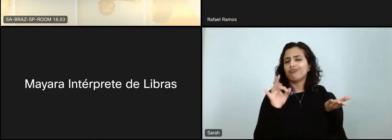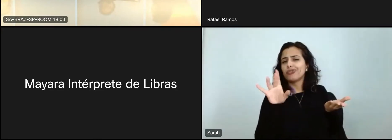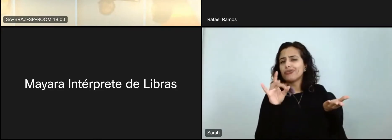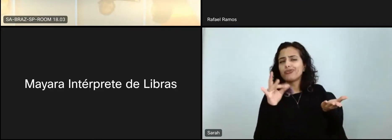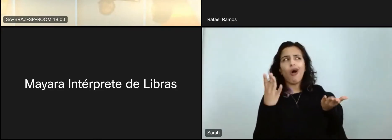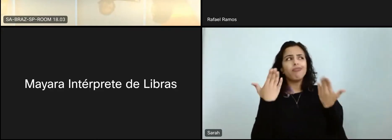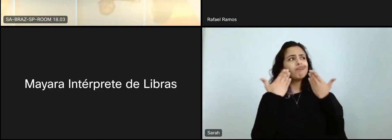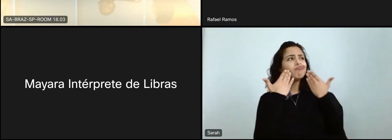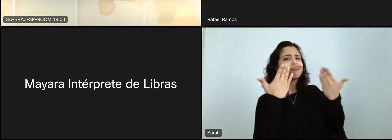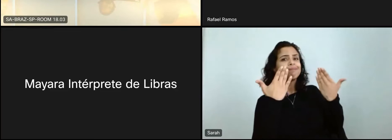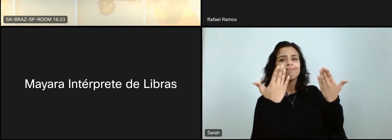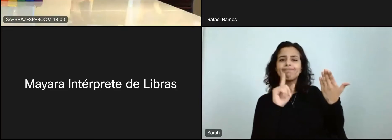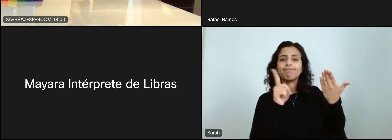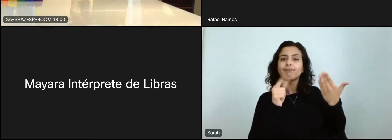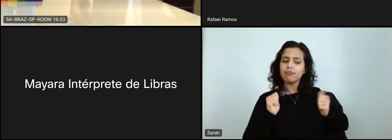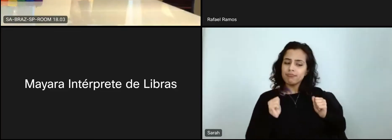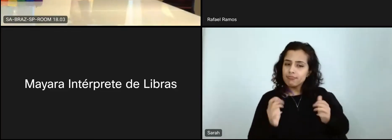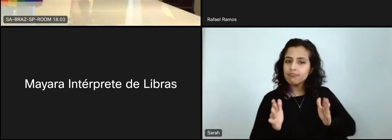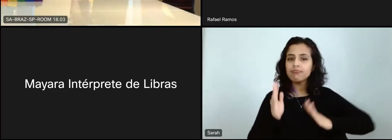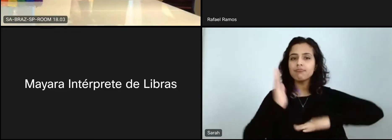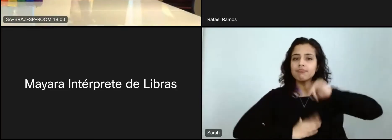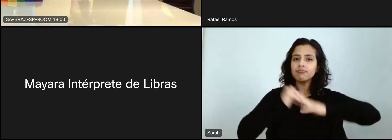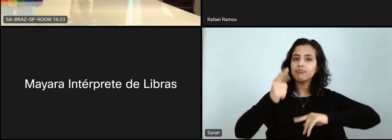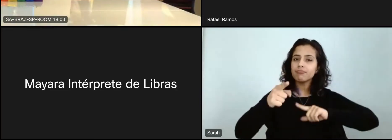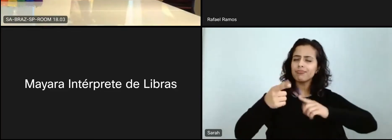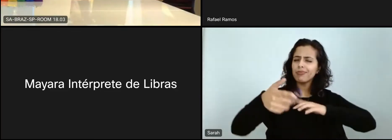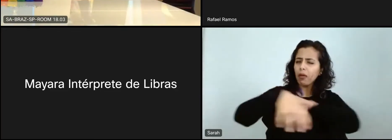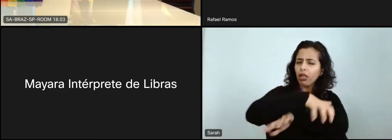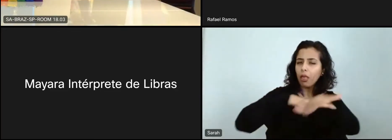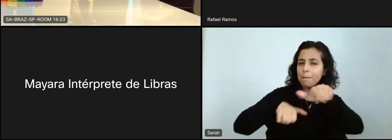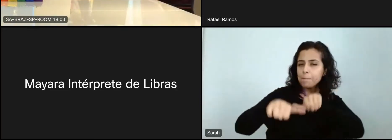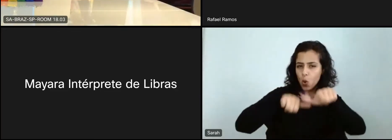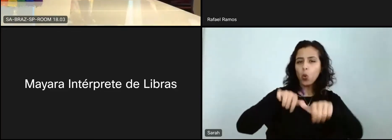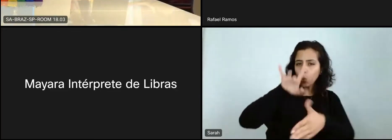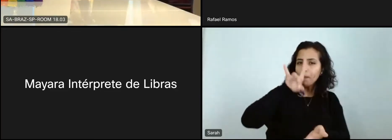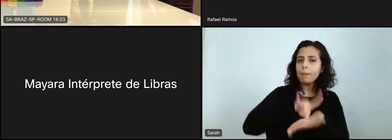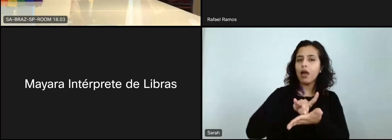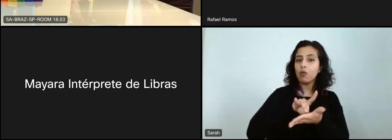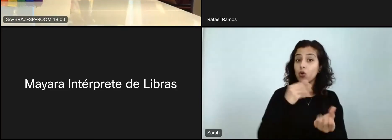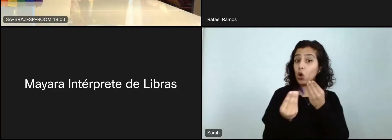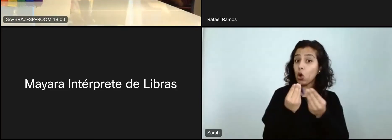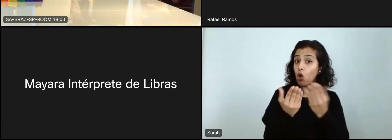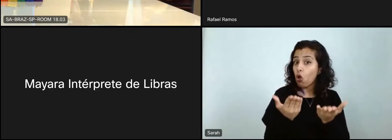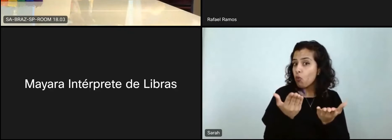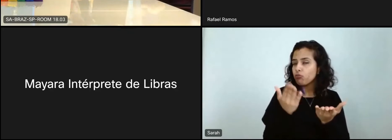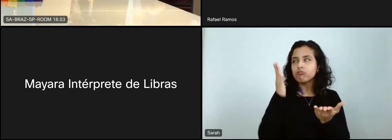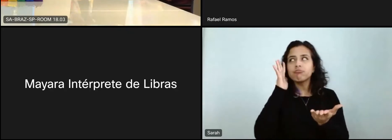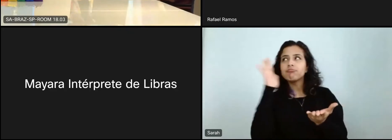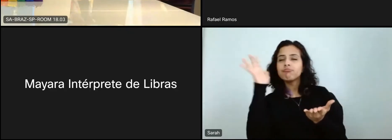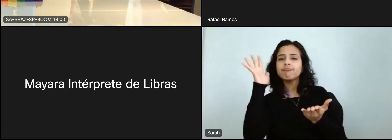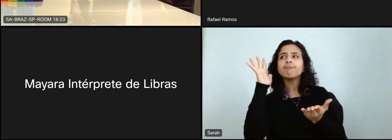como pessoas, a gente consegue transformar, trazer a ideia para uma ação concreta